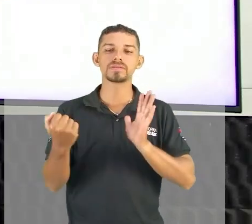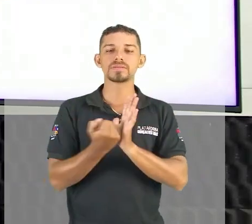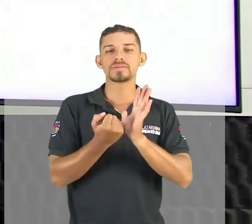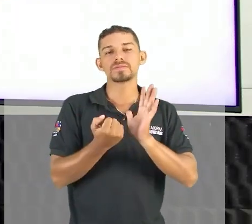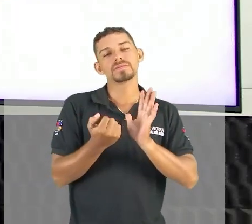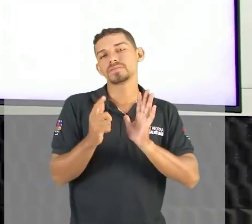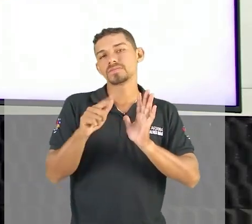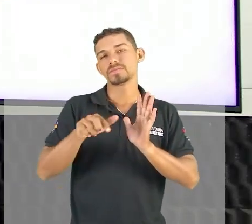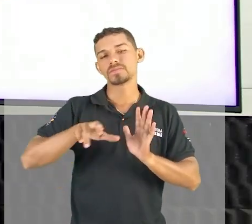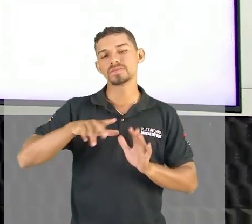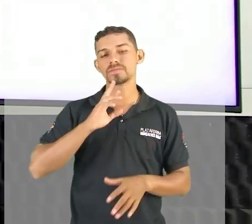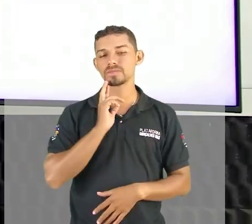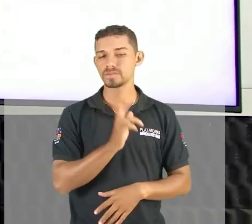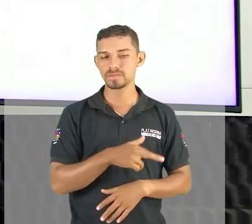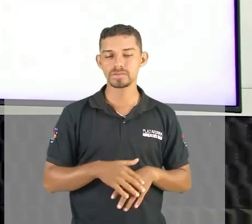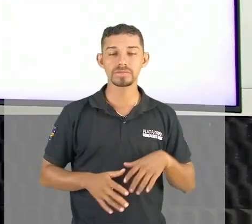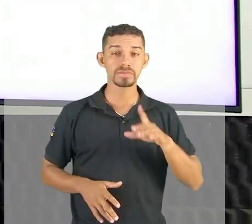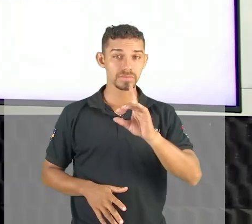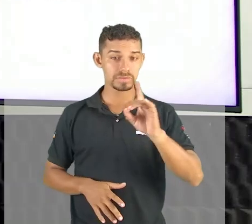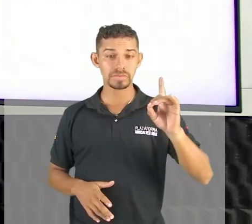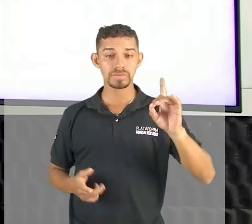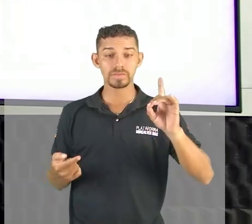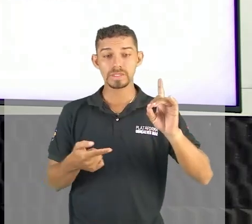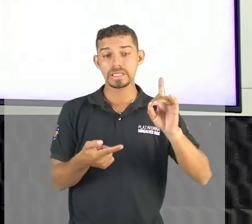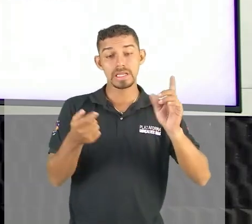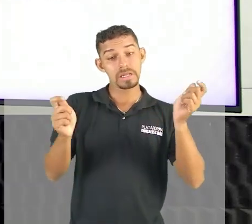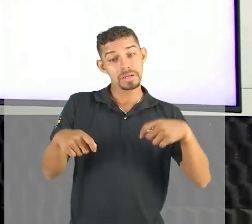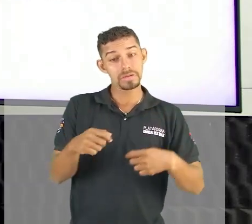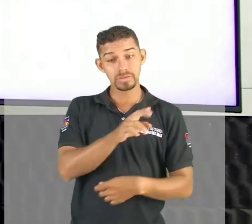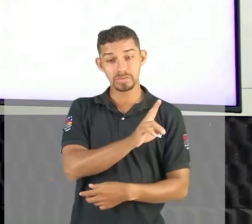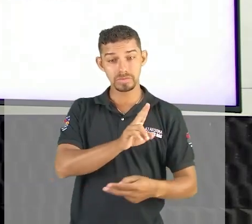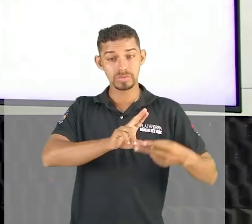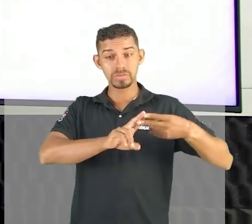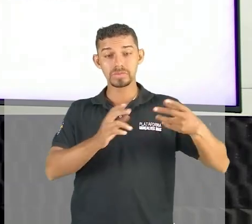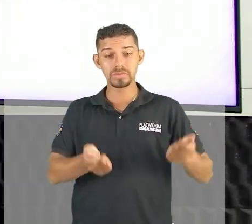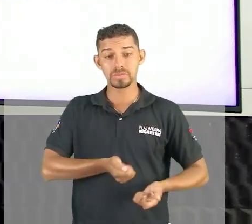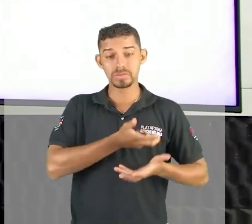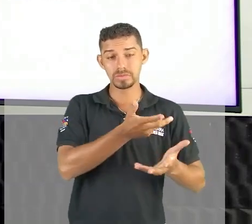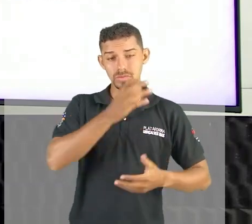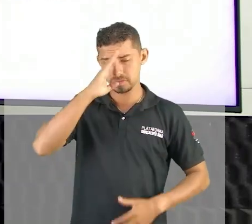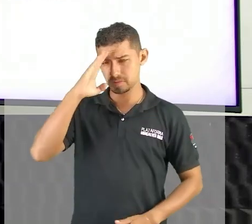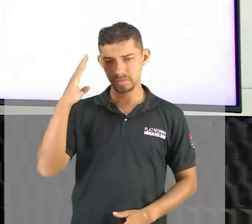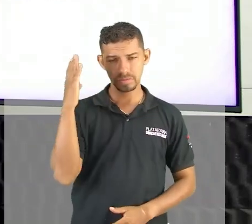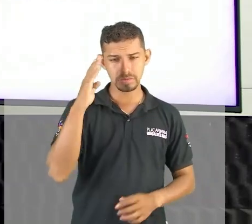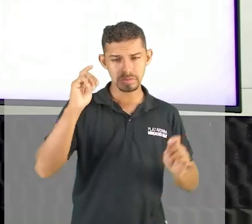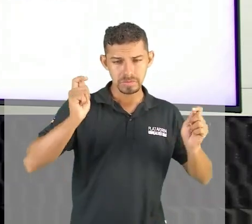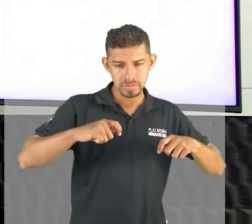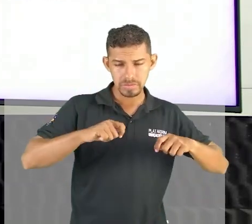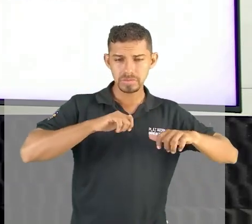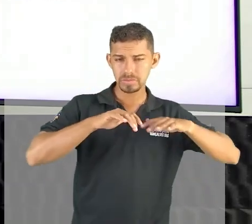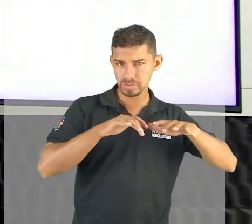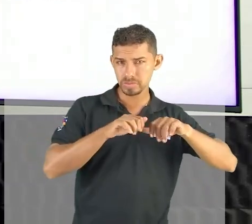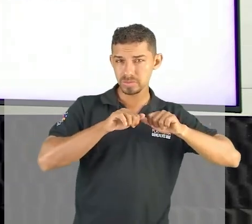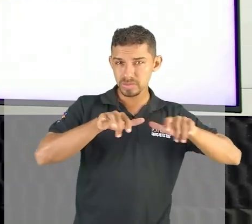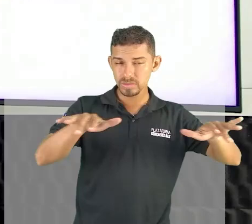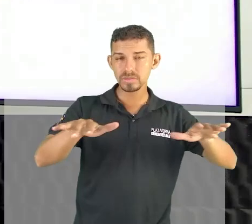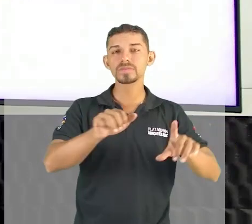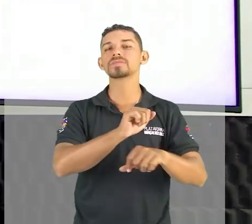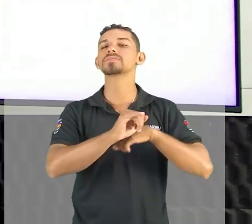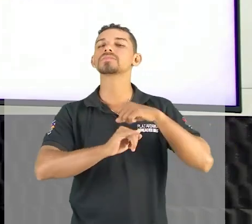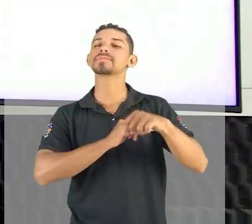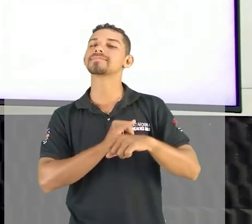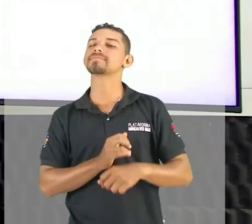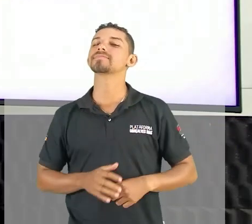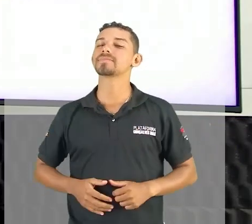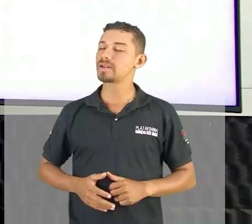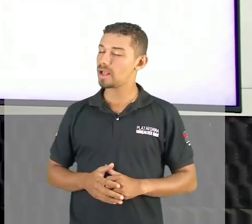uma alternativa que não é o gabarito letra D esse recurso expressivo se tornou o principal meio de mobilização social pela internet